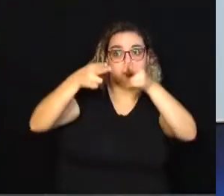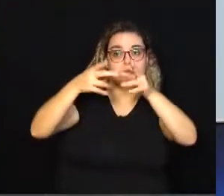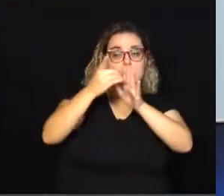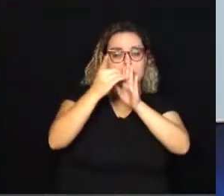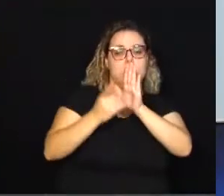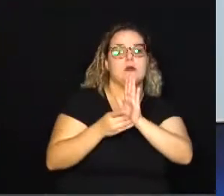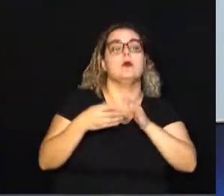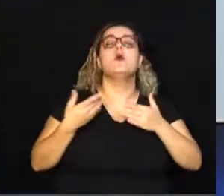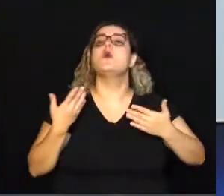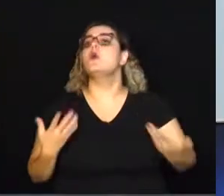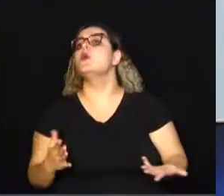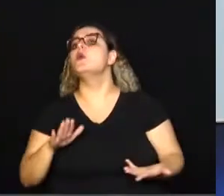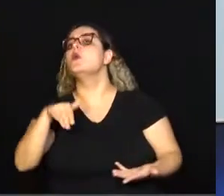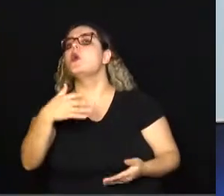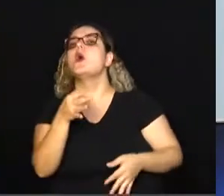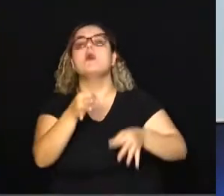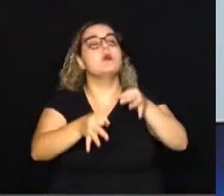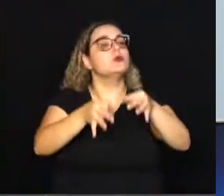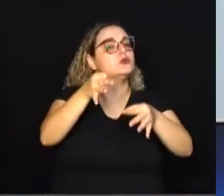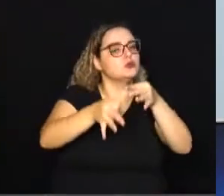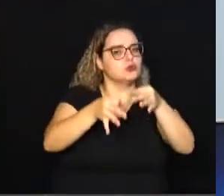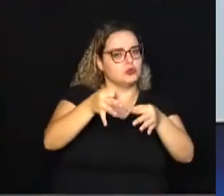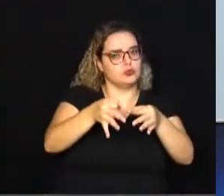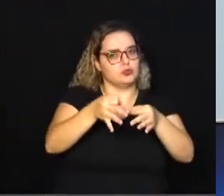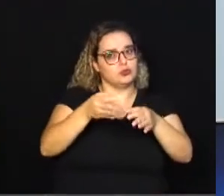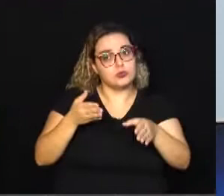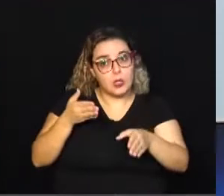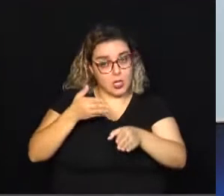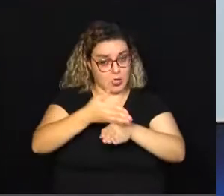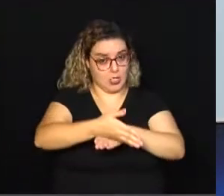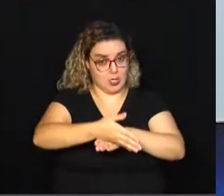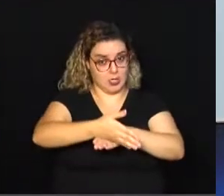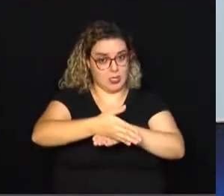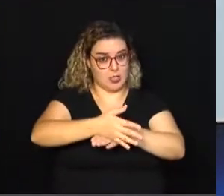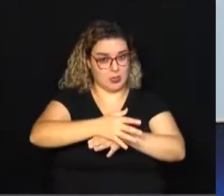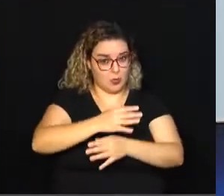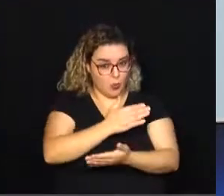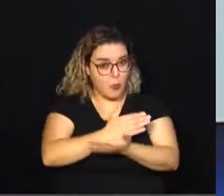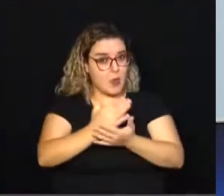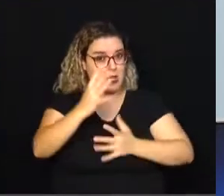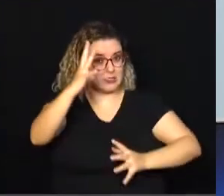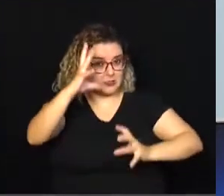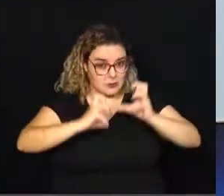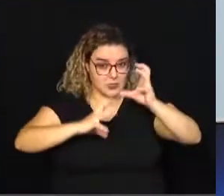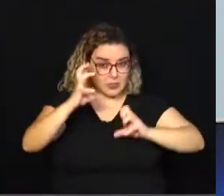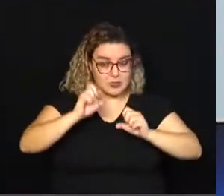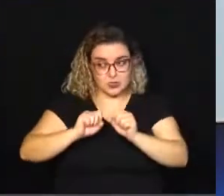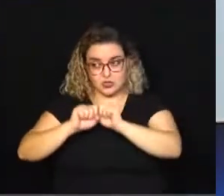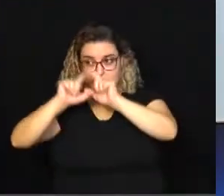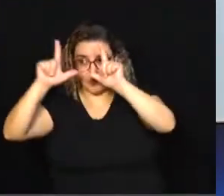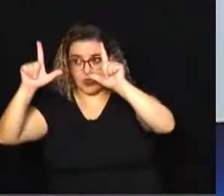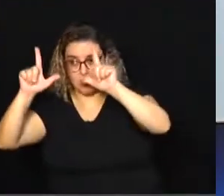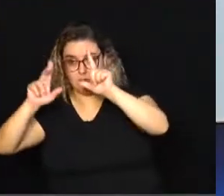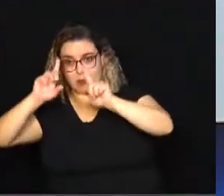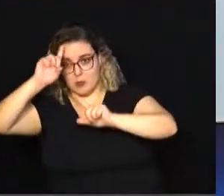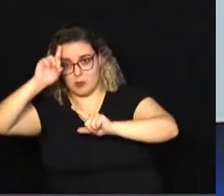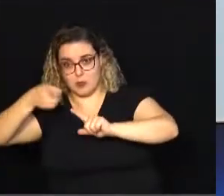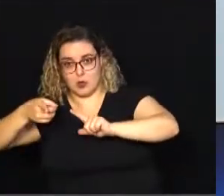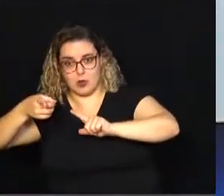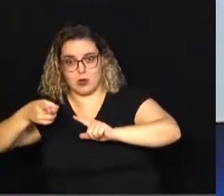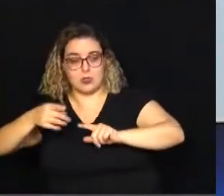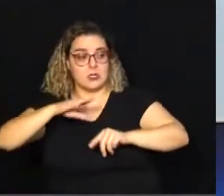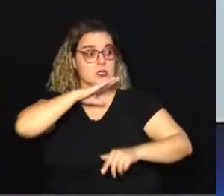do momento em que a justiça ela entra e vira essa briga, olha, pela manhã sai uma decisão, à tarde tem